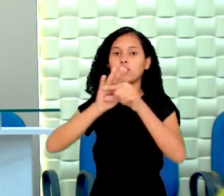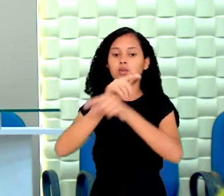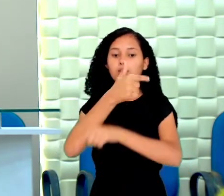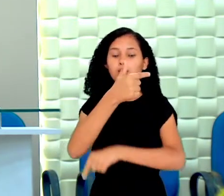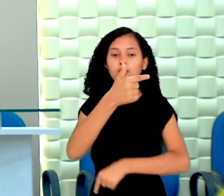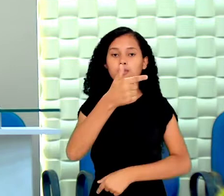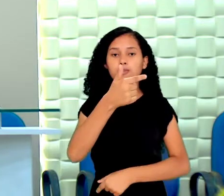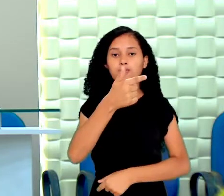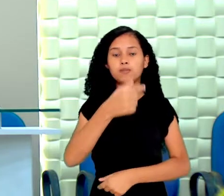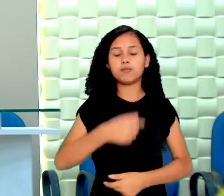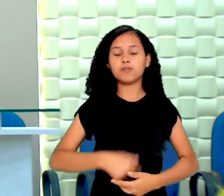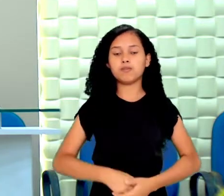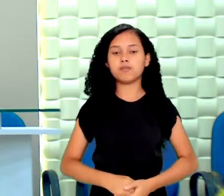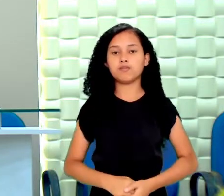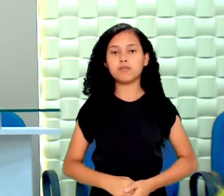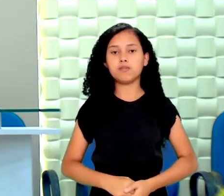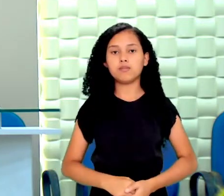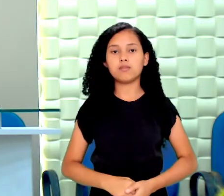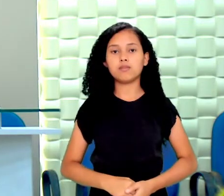2.